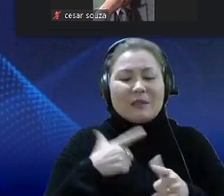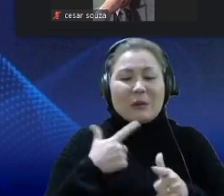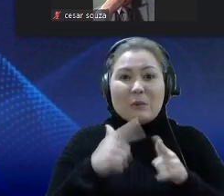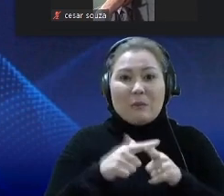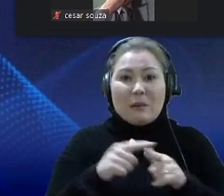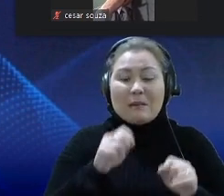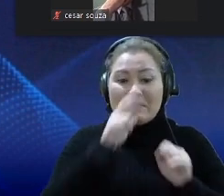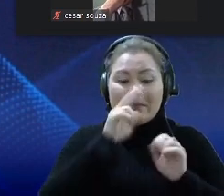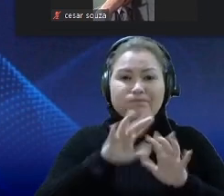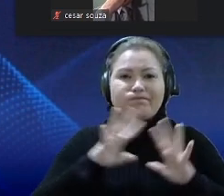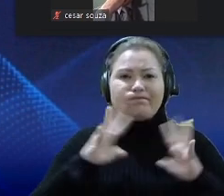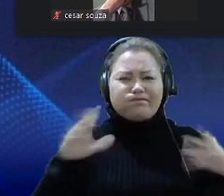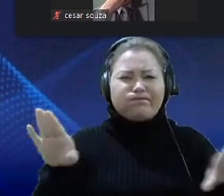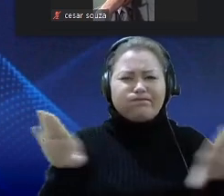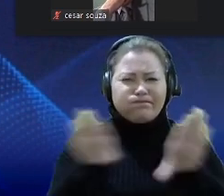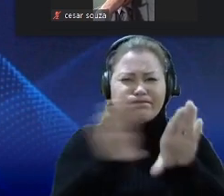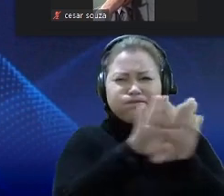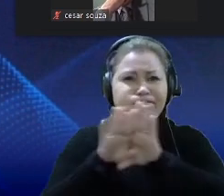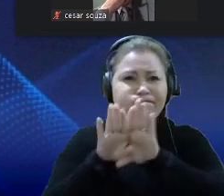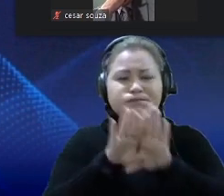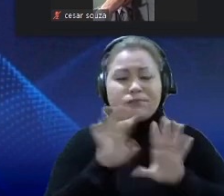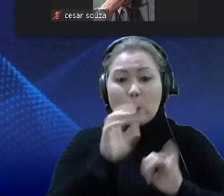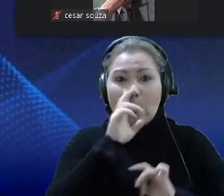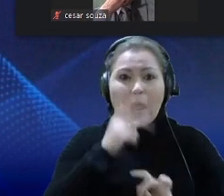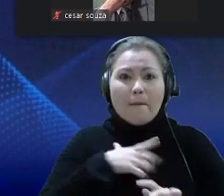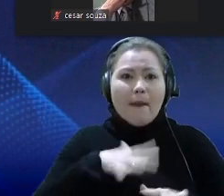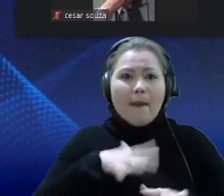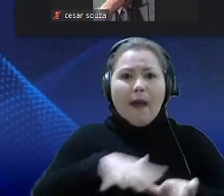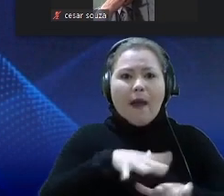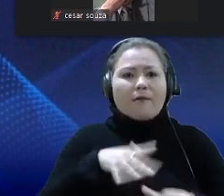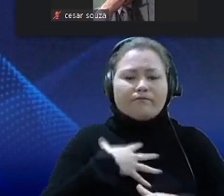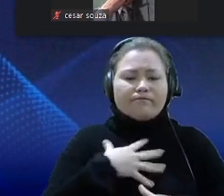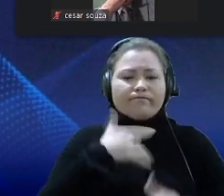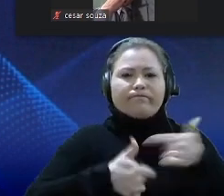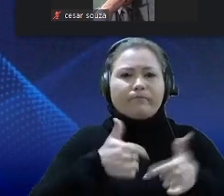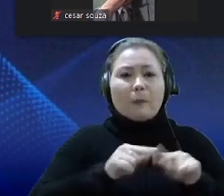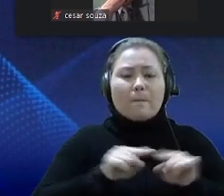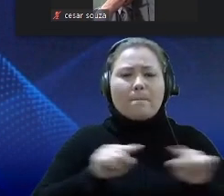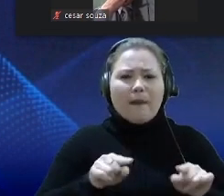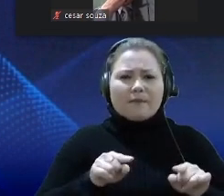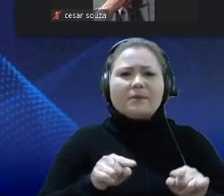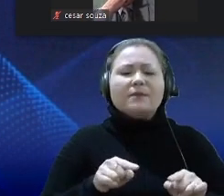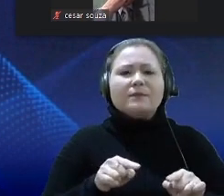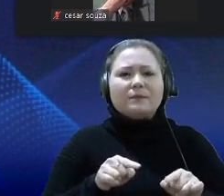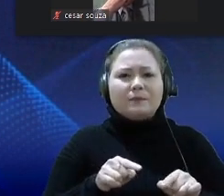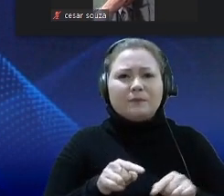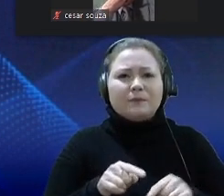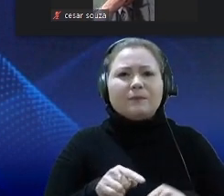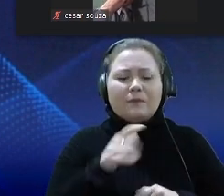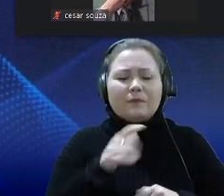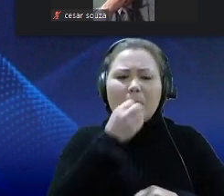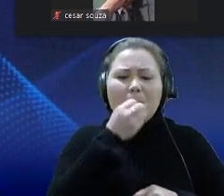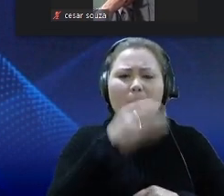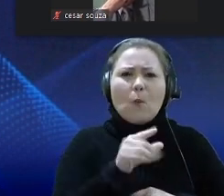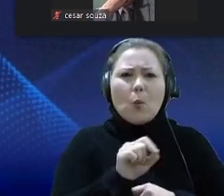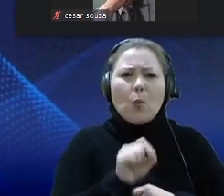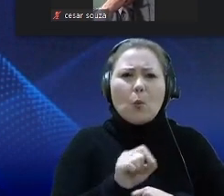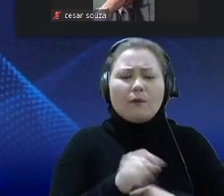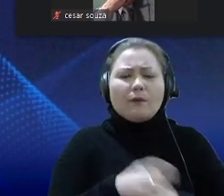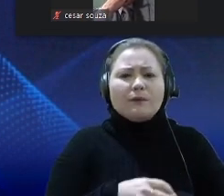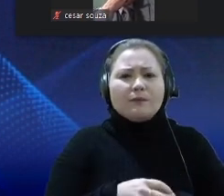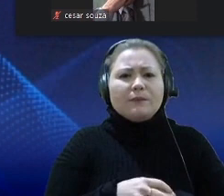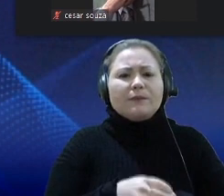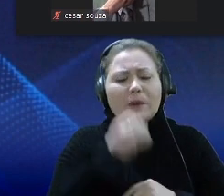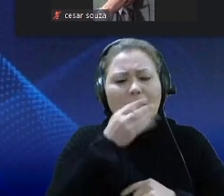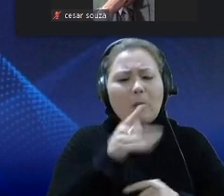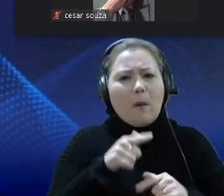Gostei, não é a minha área de atuação, mas acho que é um bom, uma